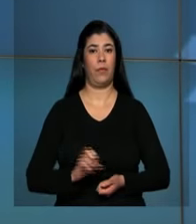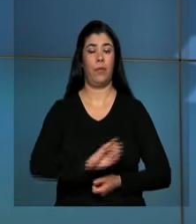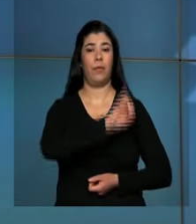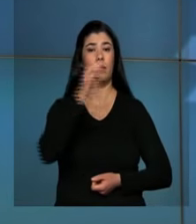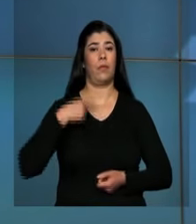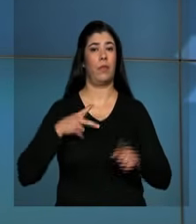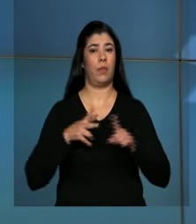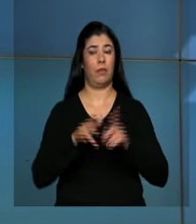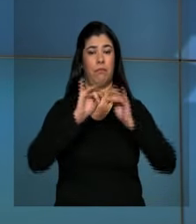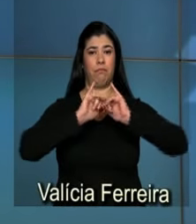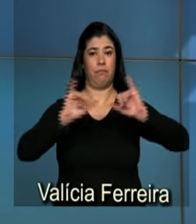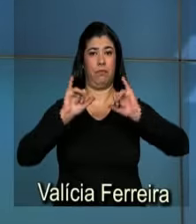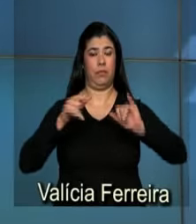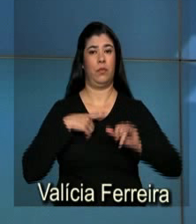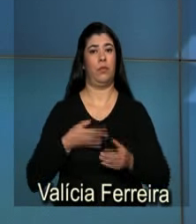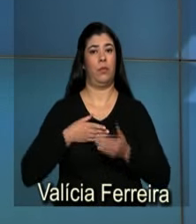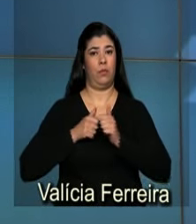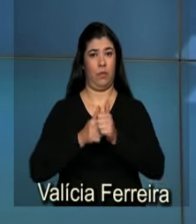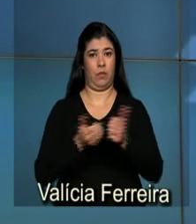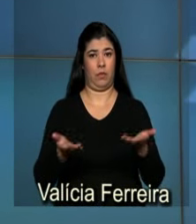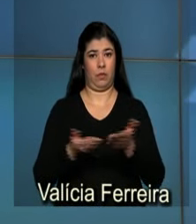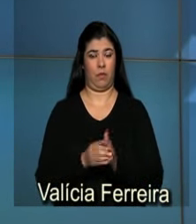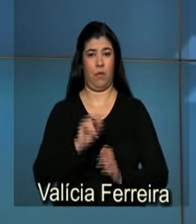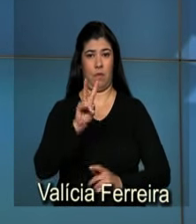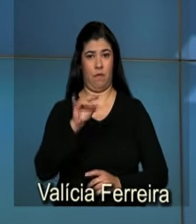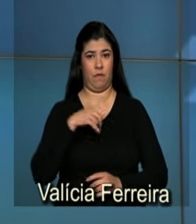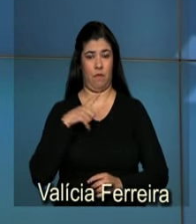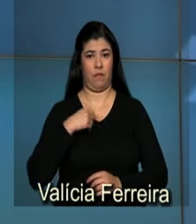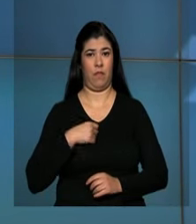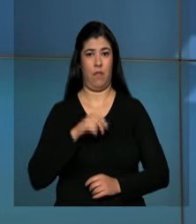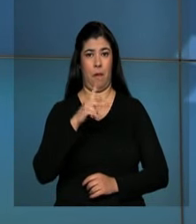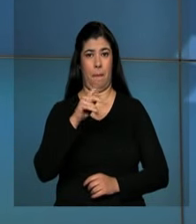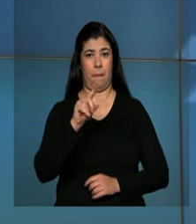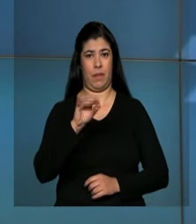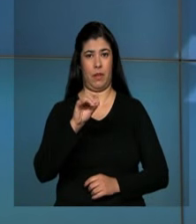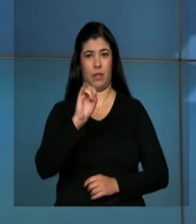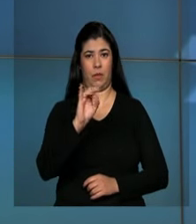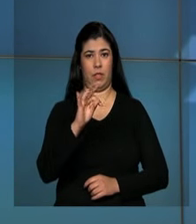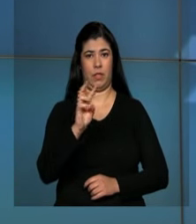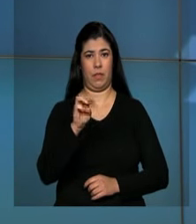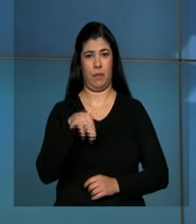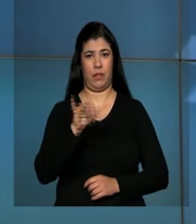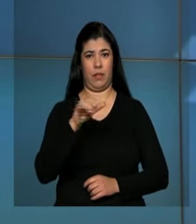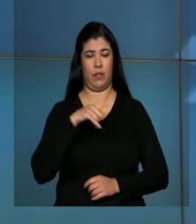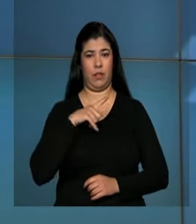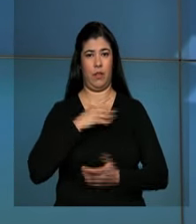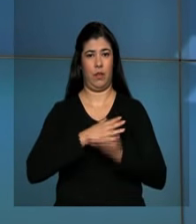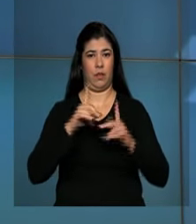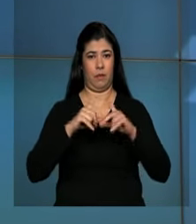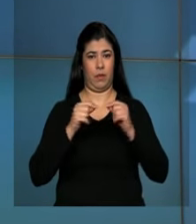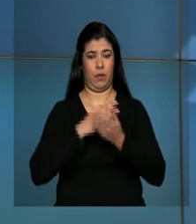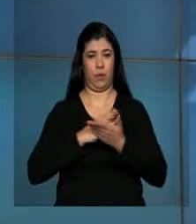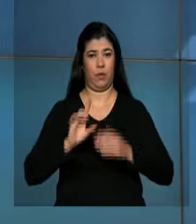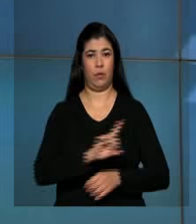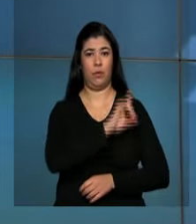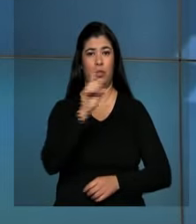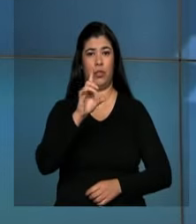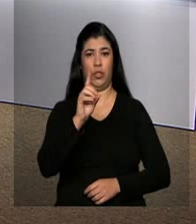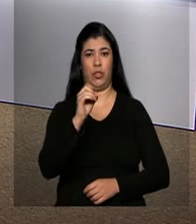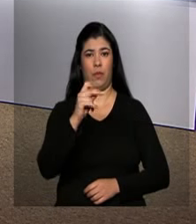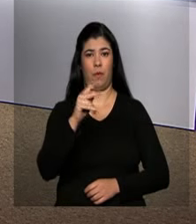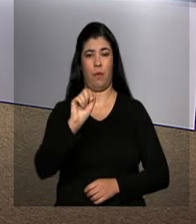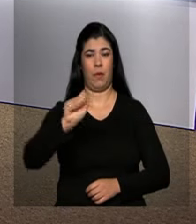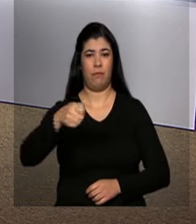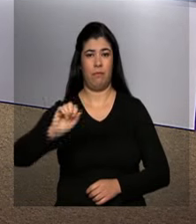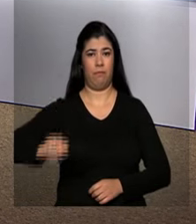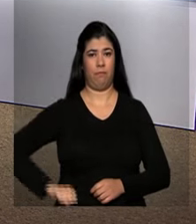Olá, interrompemos a nossa programação para ir ao vivo ao Palácio do Itamaraty, em Brasília, onde tem início as comemorações do Dia do Diplomata.